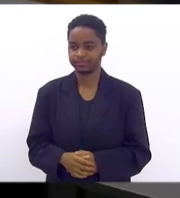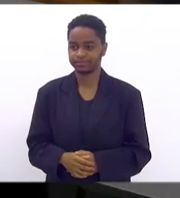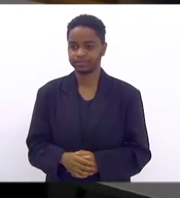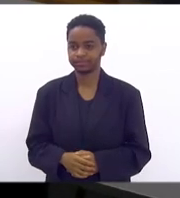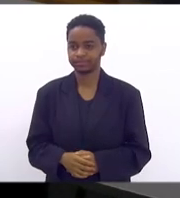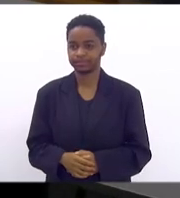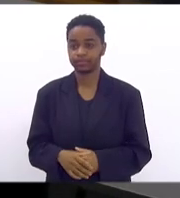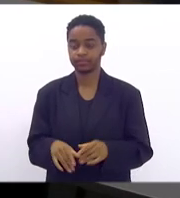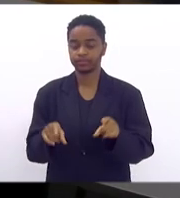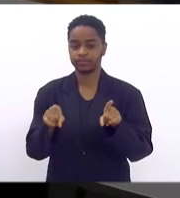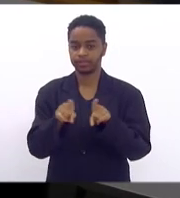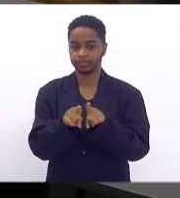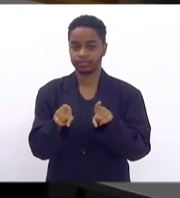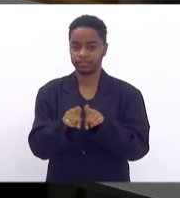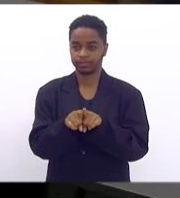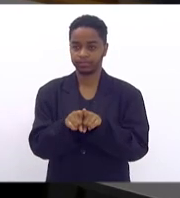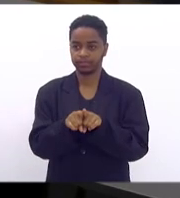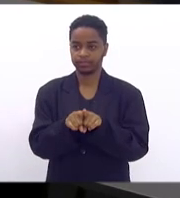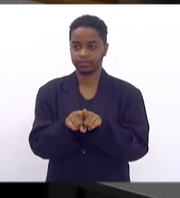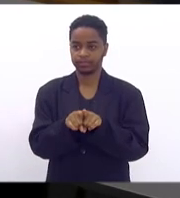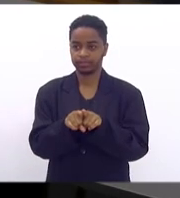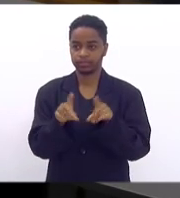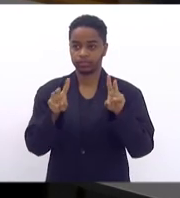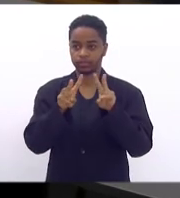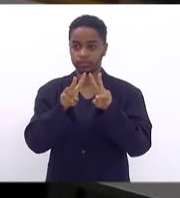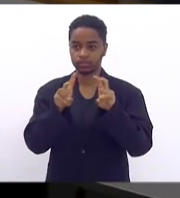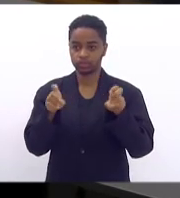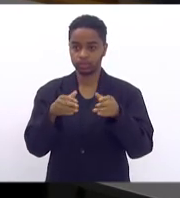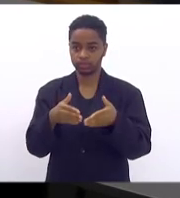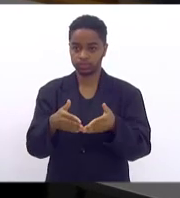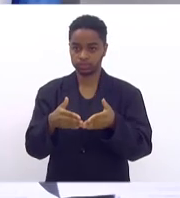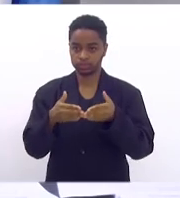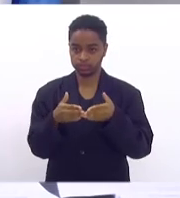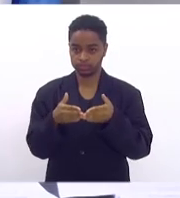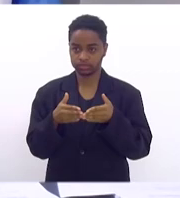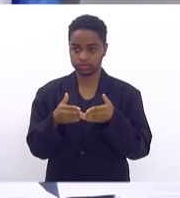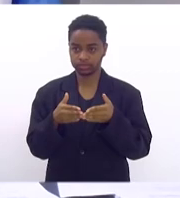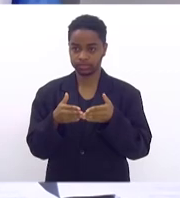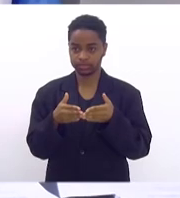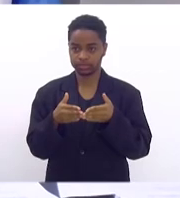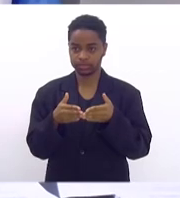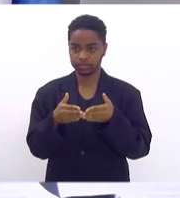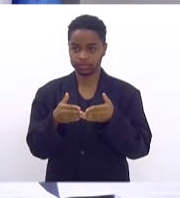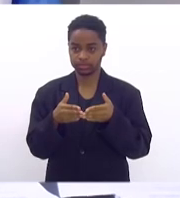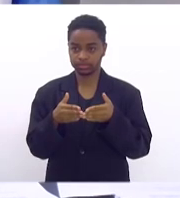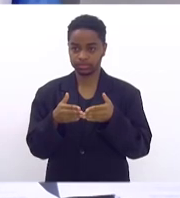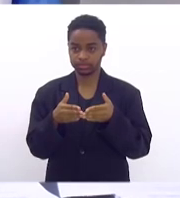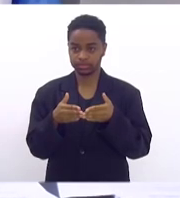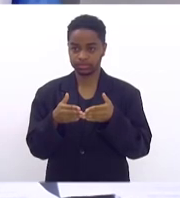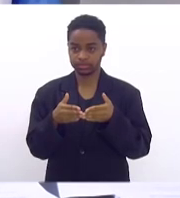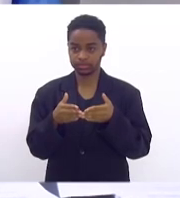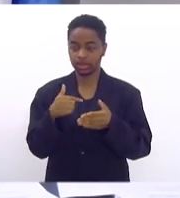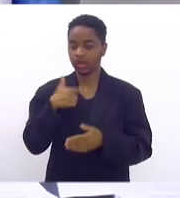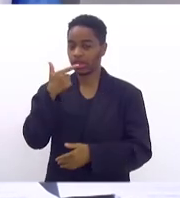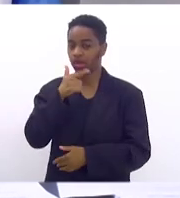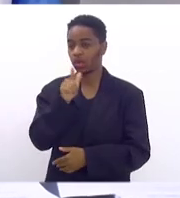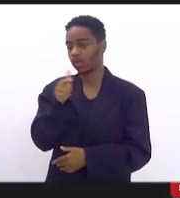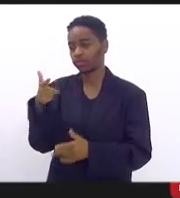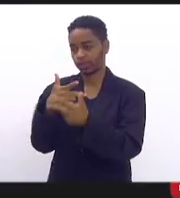com relação à suspensão... Eu tô rindo, só aqui falando uma outra coisa